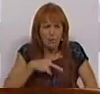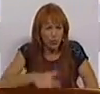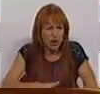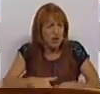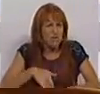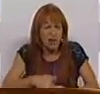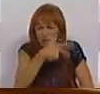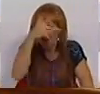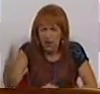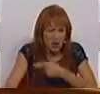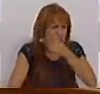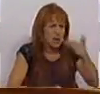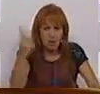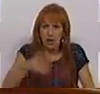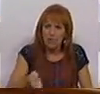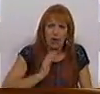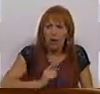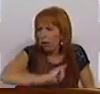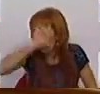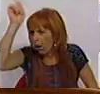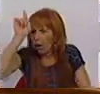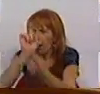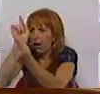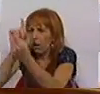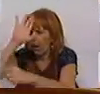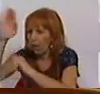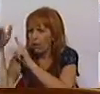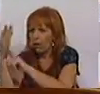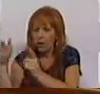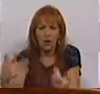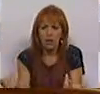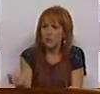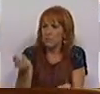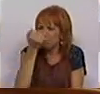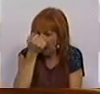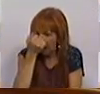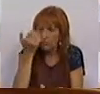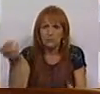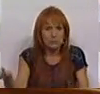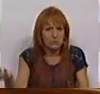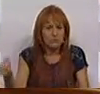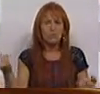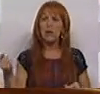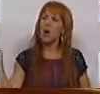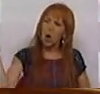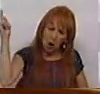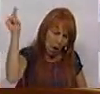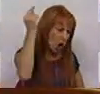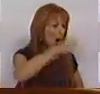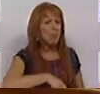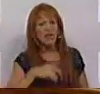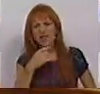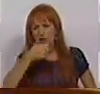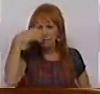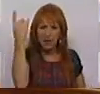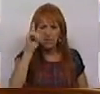que fazem centenas de quilómetros para o atendimento consular e acabam por bater com o nariz na porta e vão ter que, têm que ir às